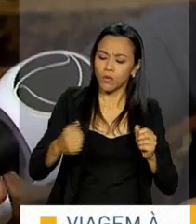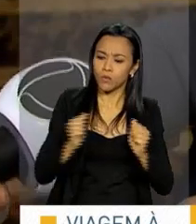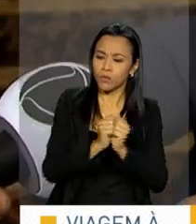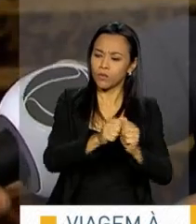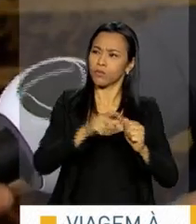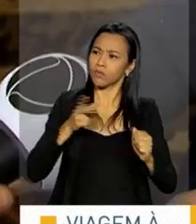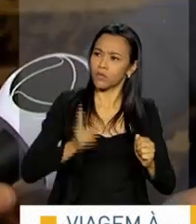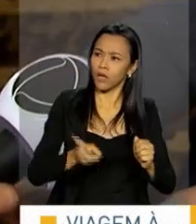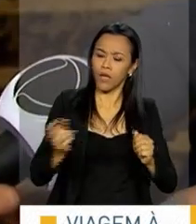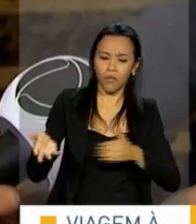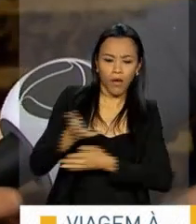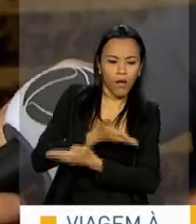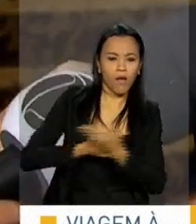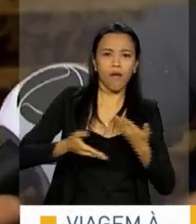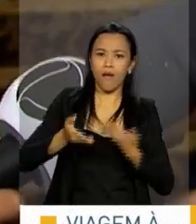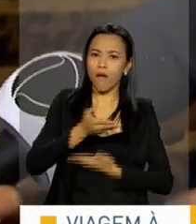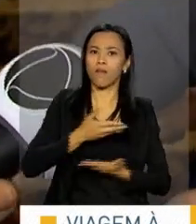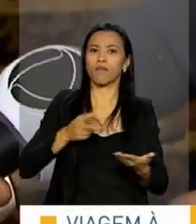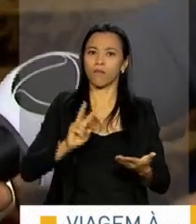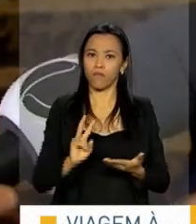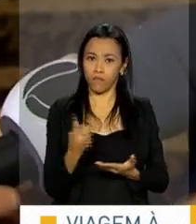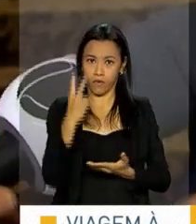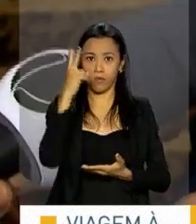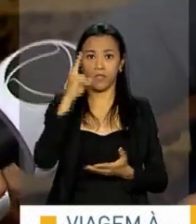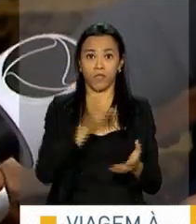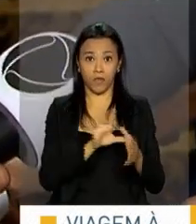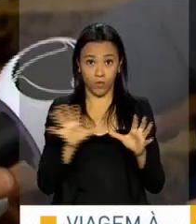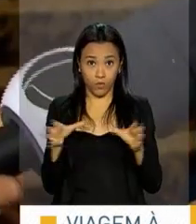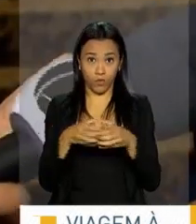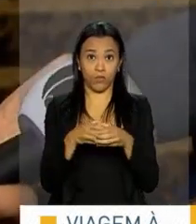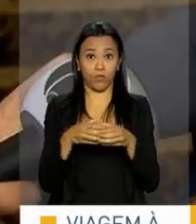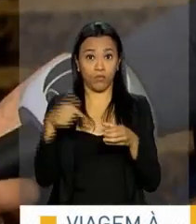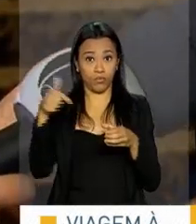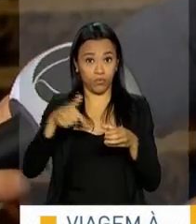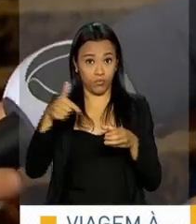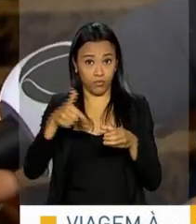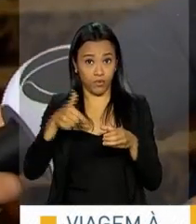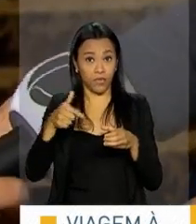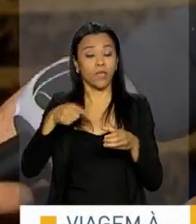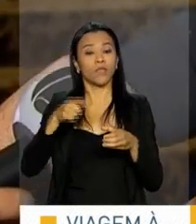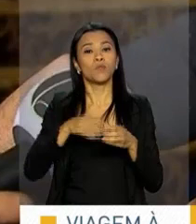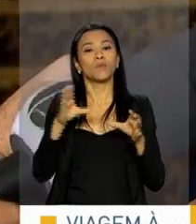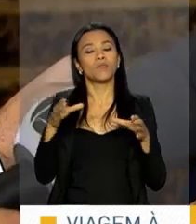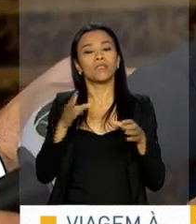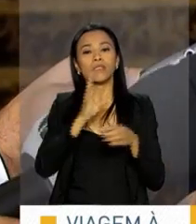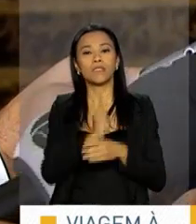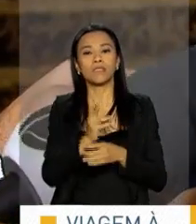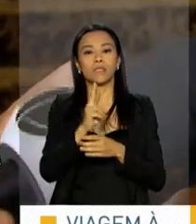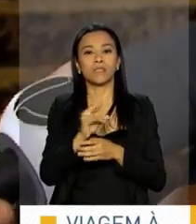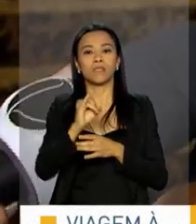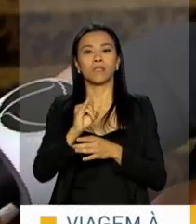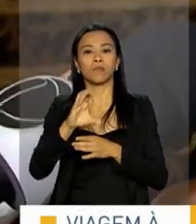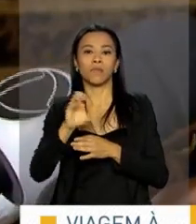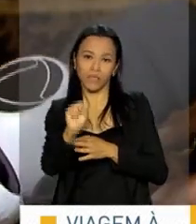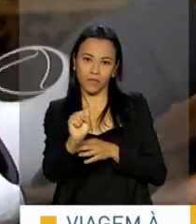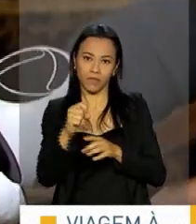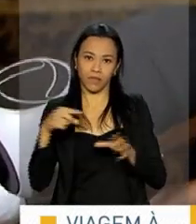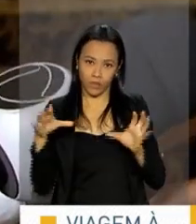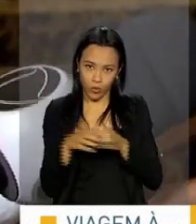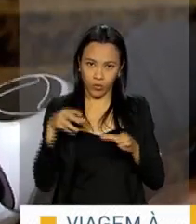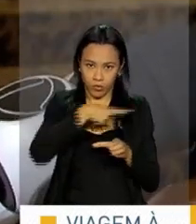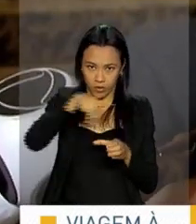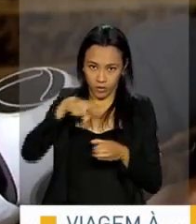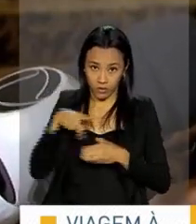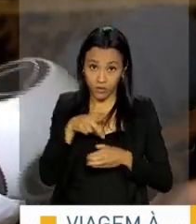em valorizar esse bloco, que não é um bloco econômico, mas esse bloco dos BRICS também. Me parece